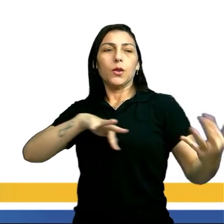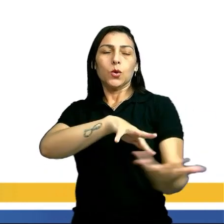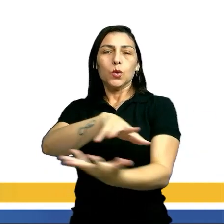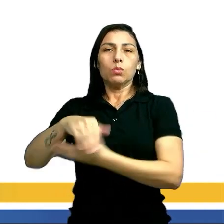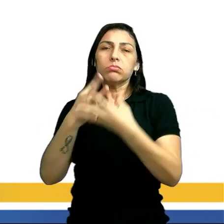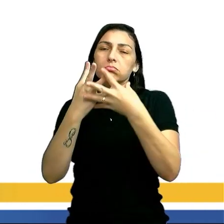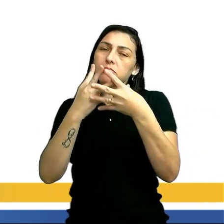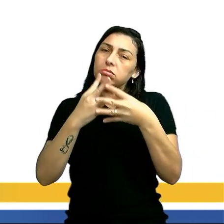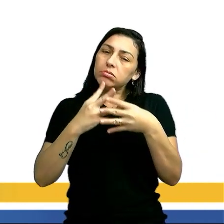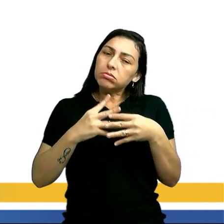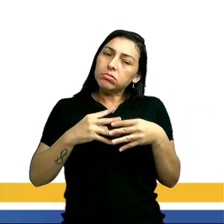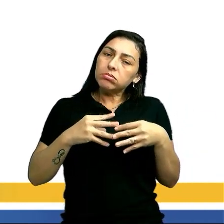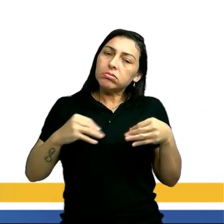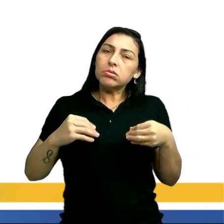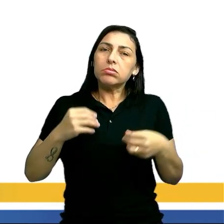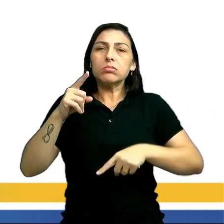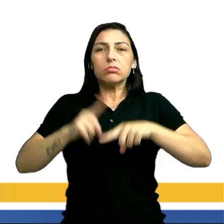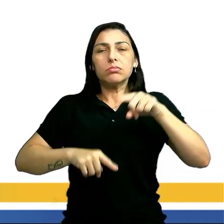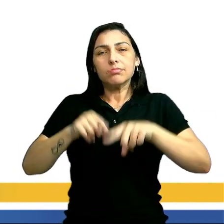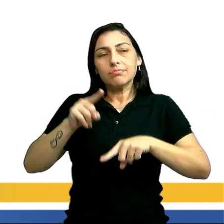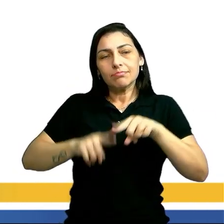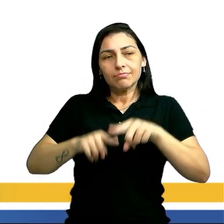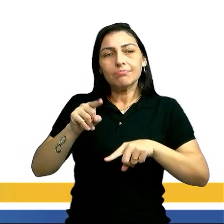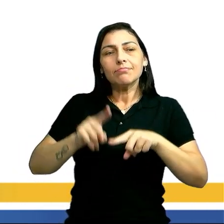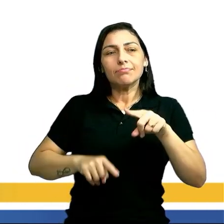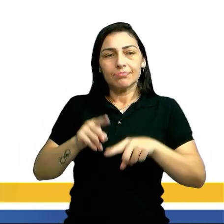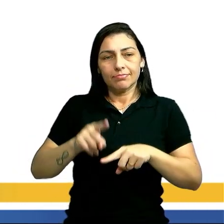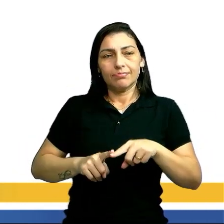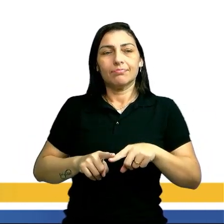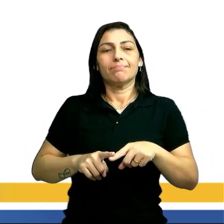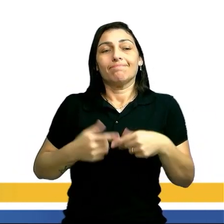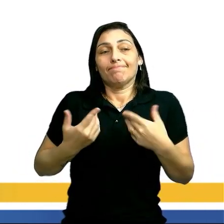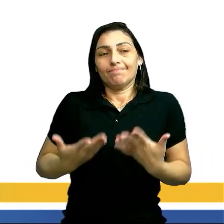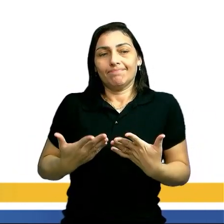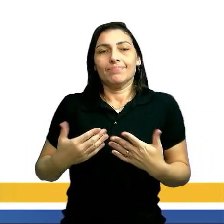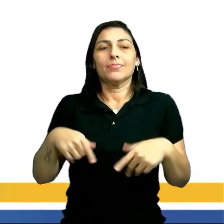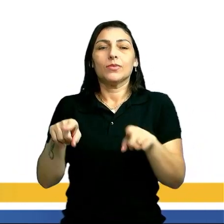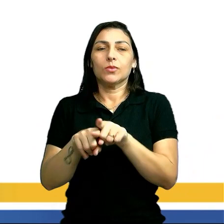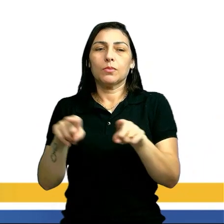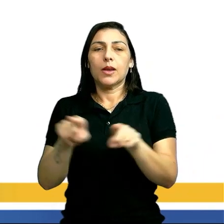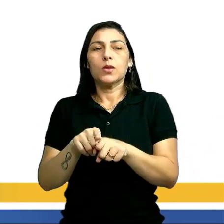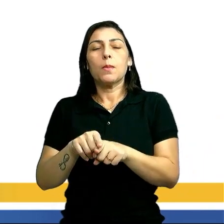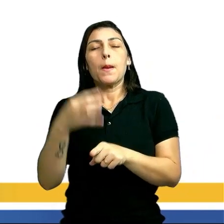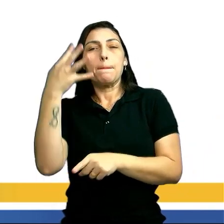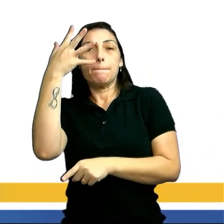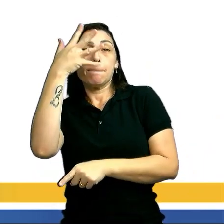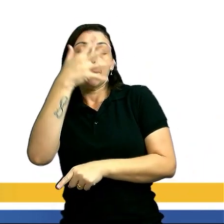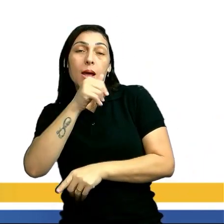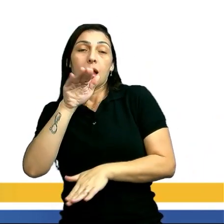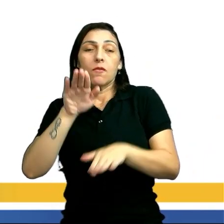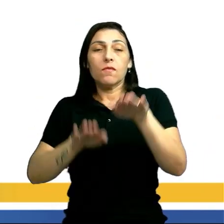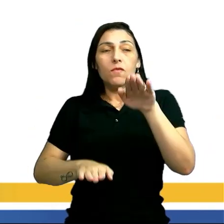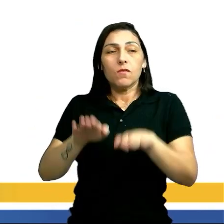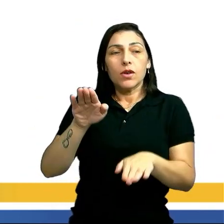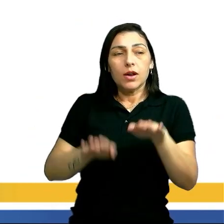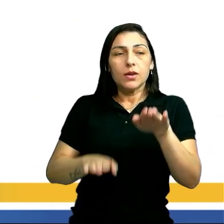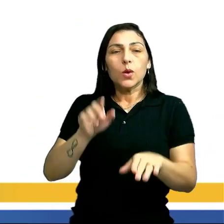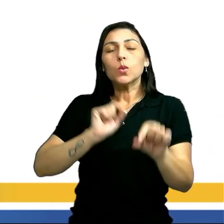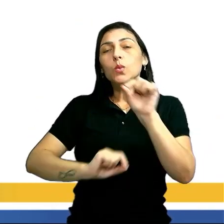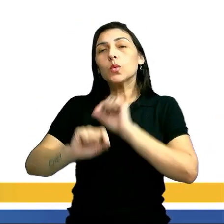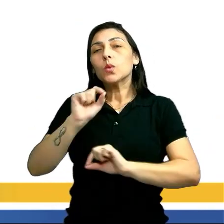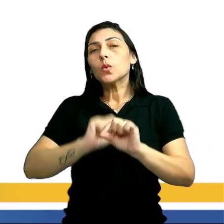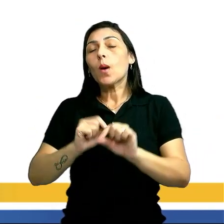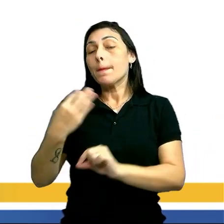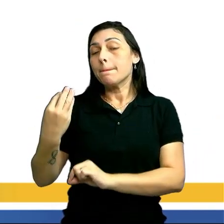separada do mundo das coisas, que é o mundo sensível. Uma coisa é mais ou menos bela de conformidade